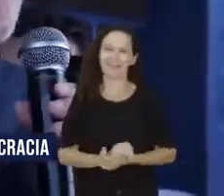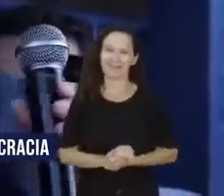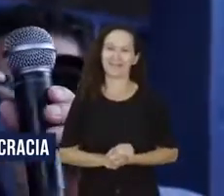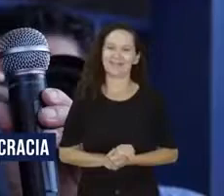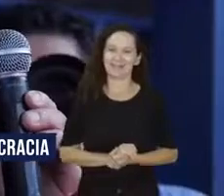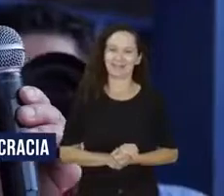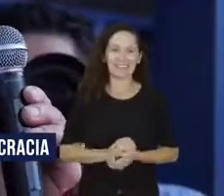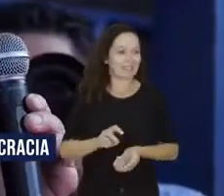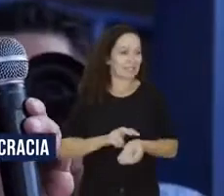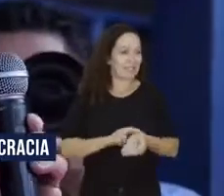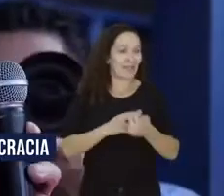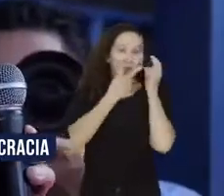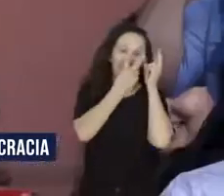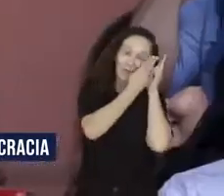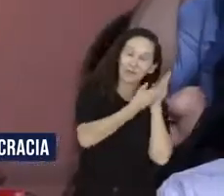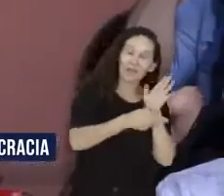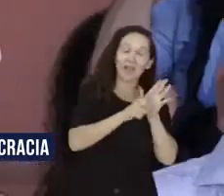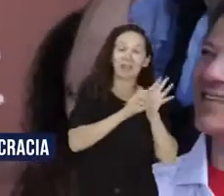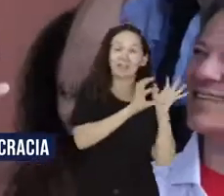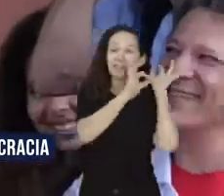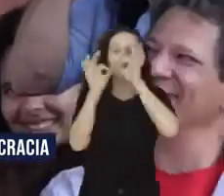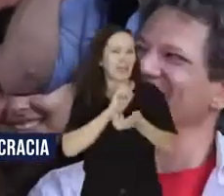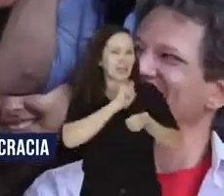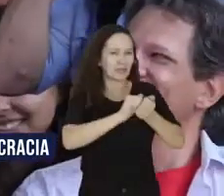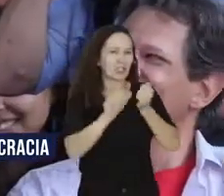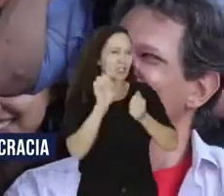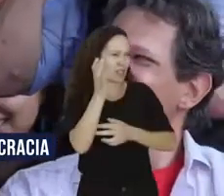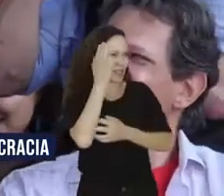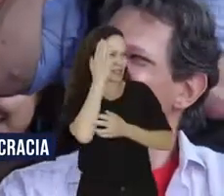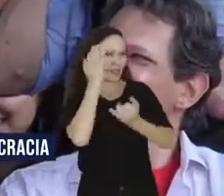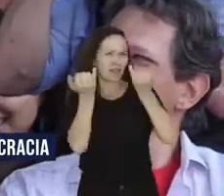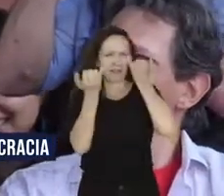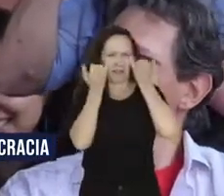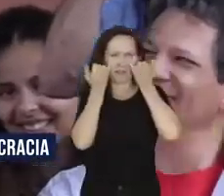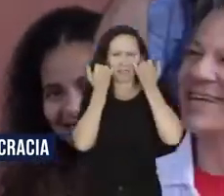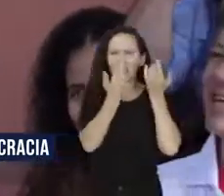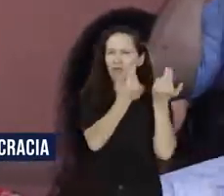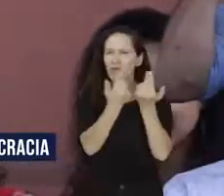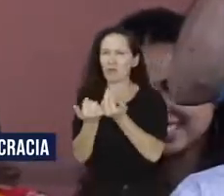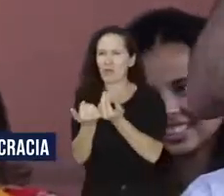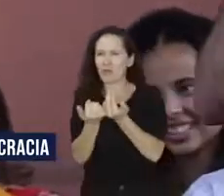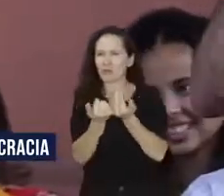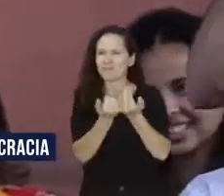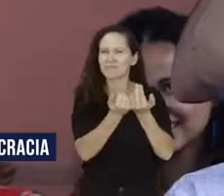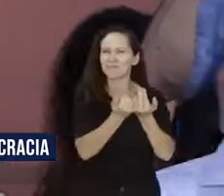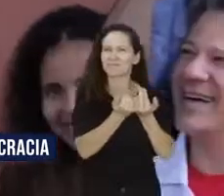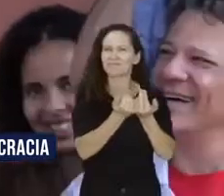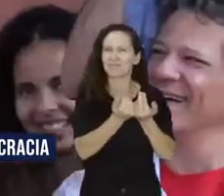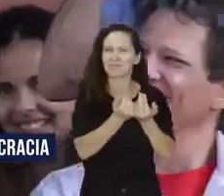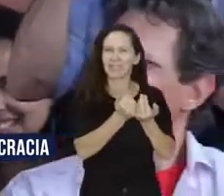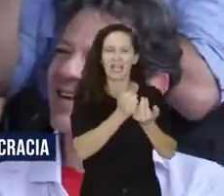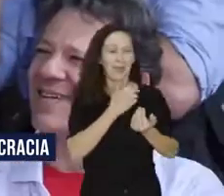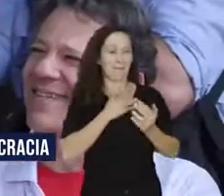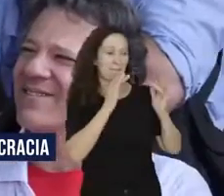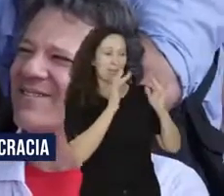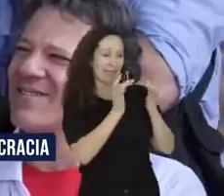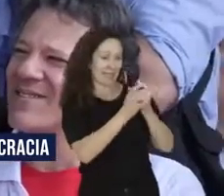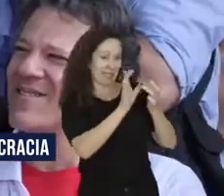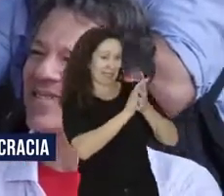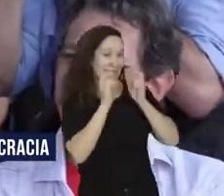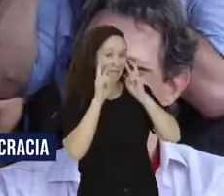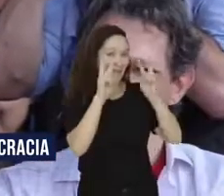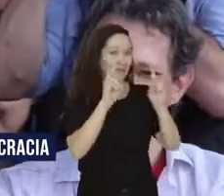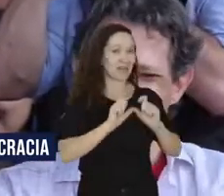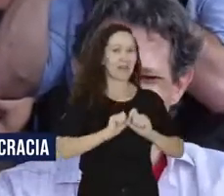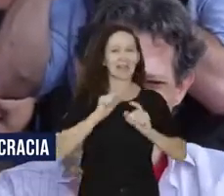não assisti o jogo, só fiquei sabendo que tinha empatado hoje. Sem que a Janja visse, eu fui ligar a televisão para saber